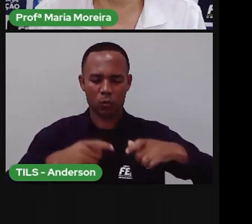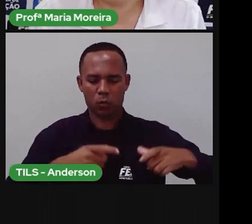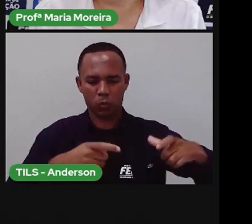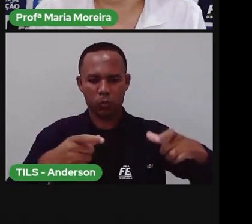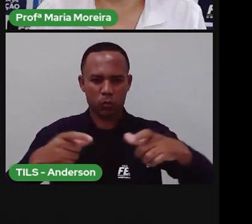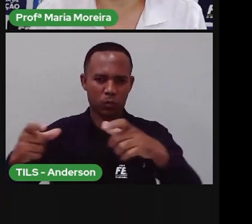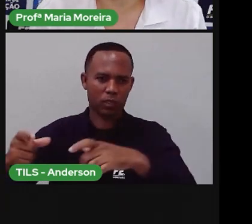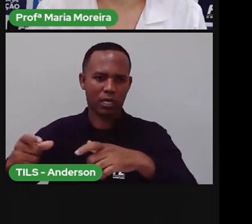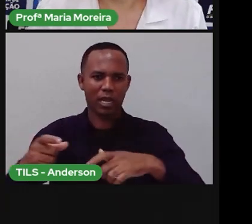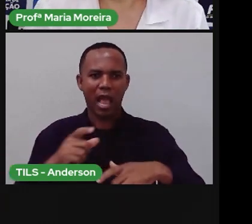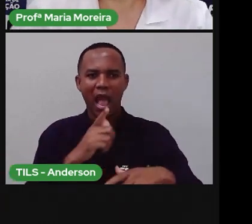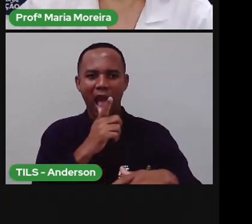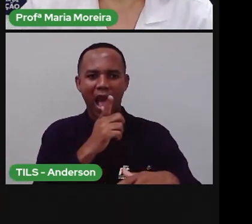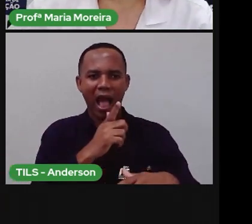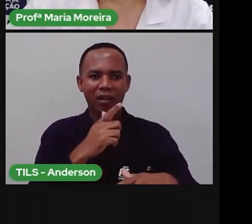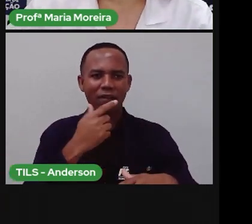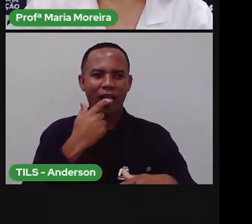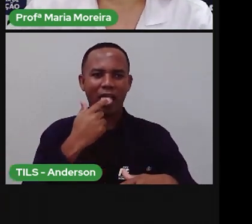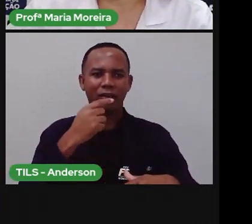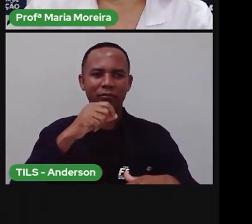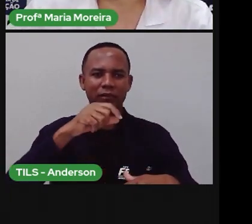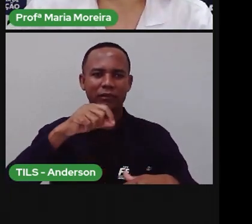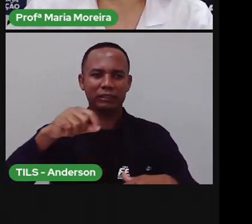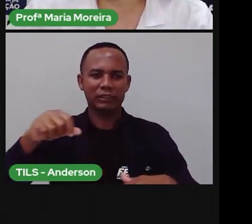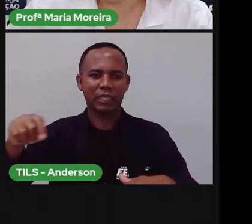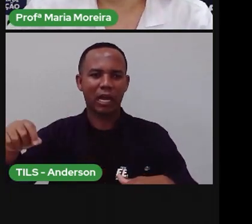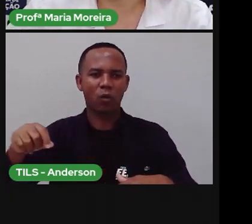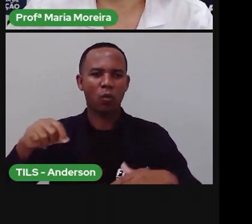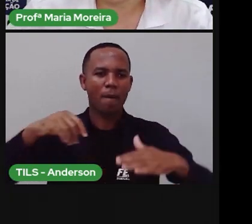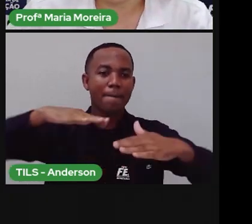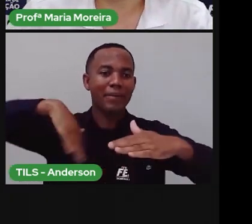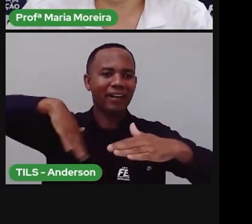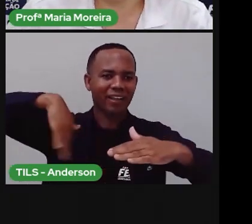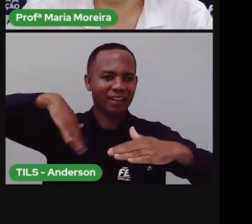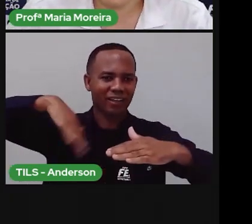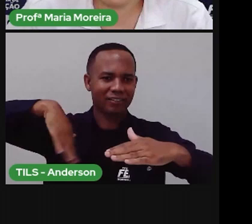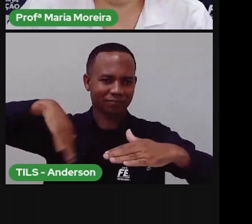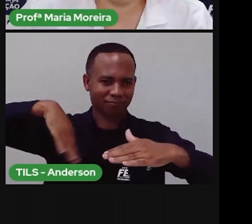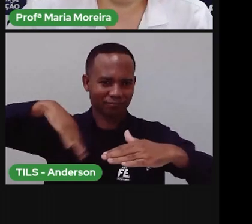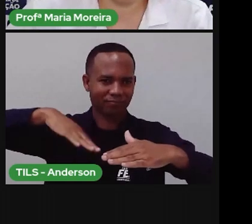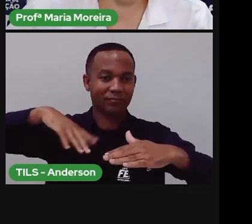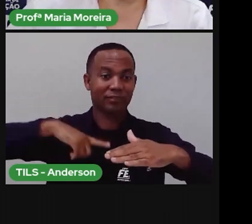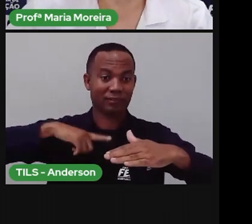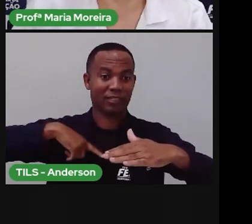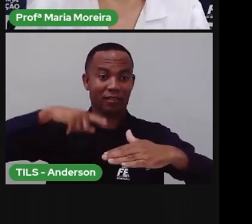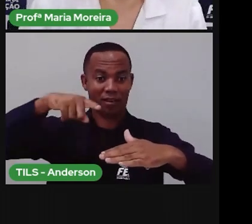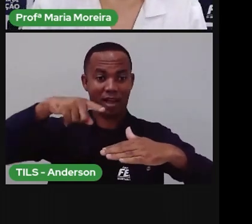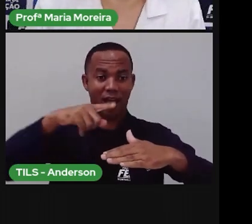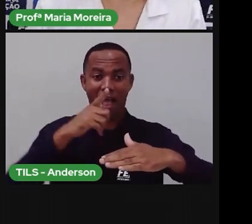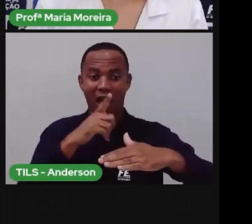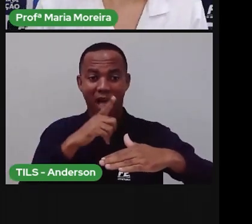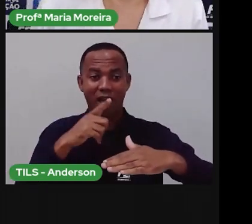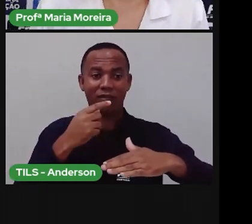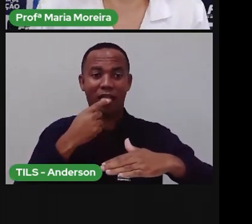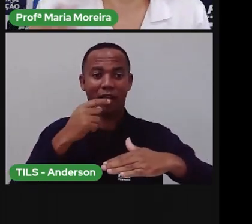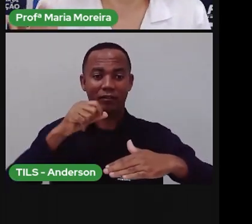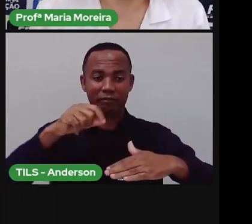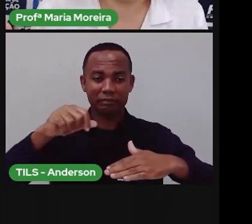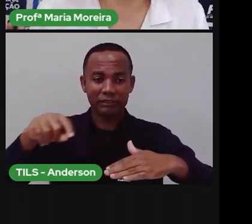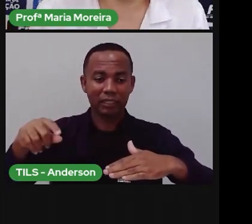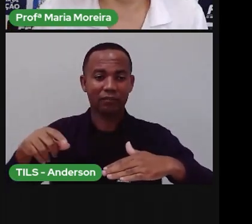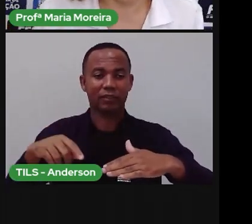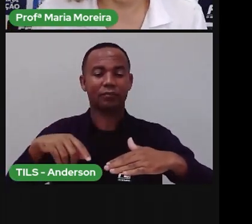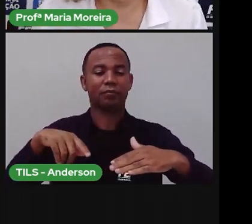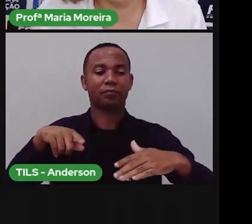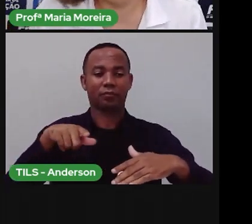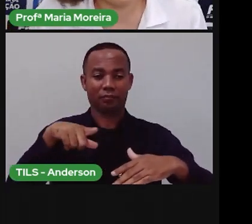água salgada. Onde é que a gente encontra água salgada? No mar, nas praias, para quem já foi. Para quem não foi, né? A água do